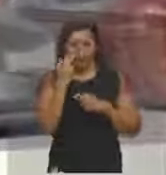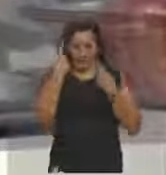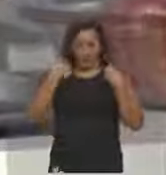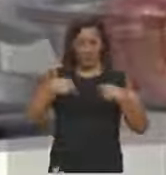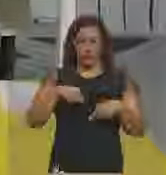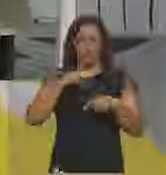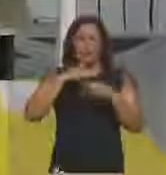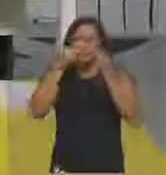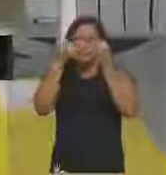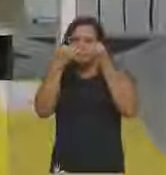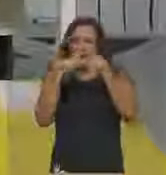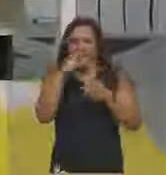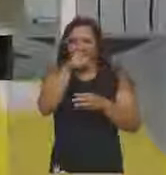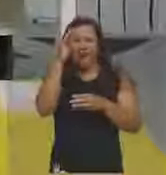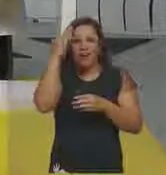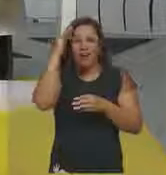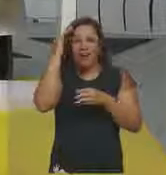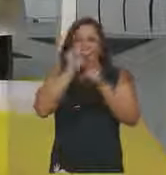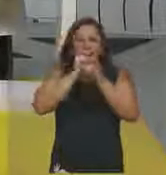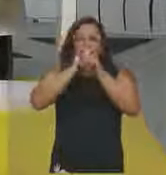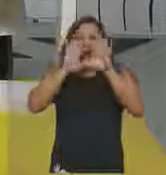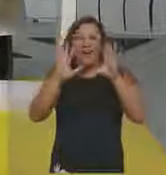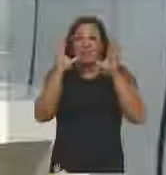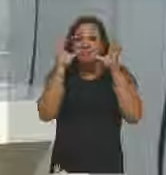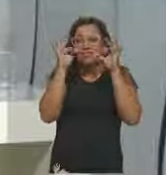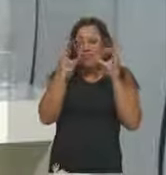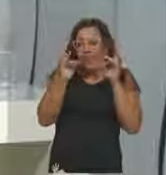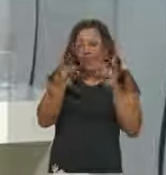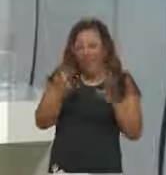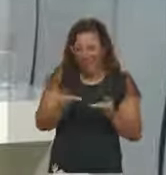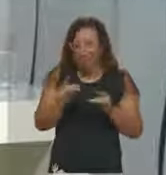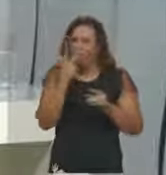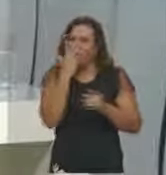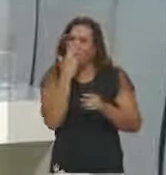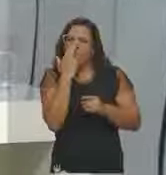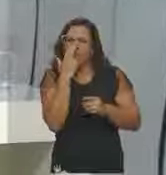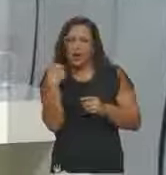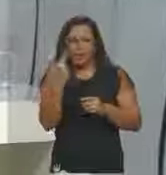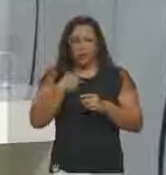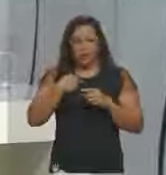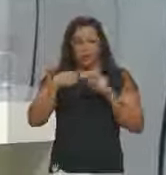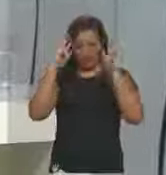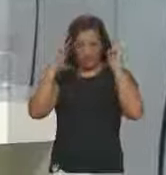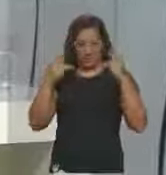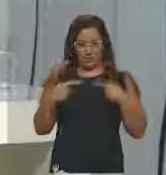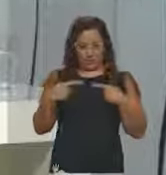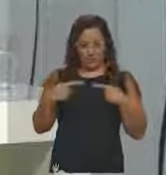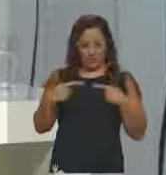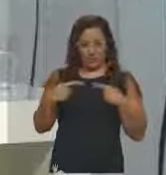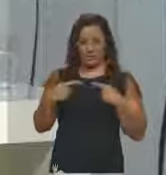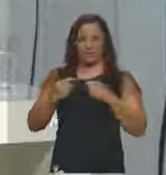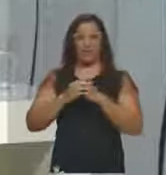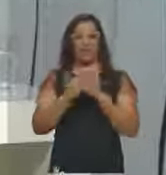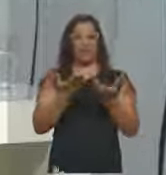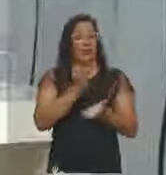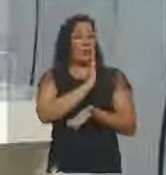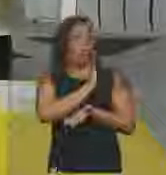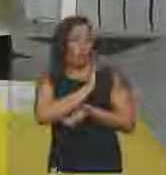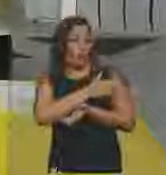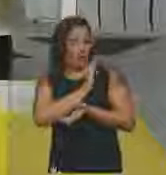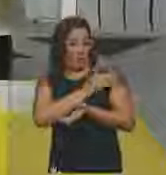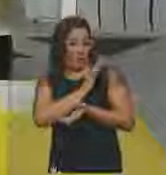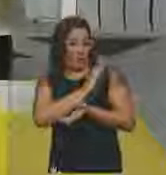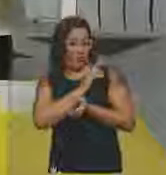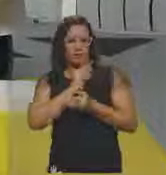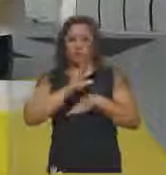dá para explicar para você mais detalhes, porque a estrutura é bem parecida, né, com a nossa. Então, o coração é um